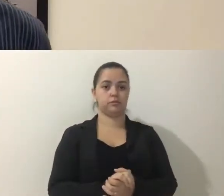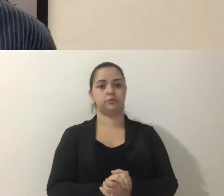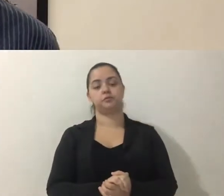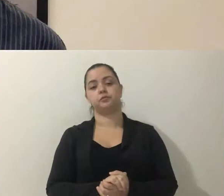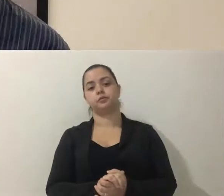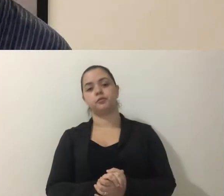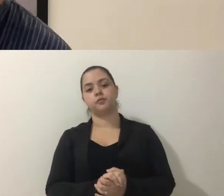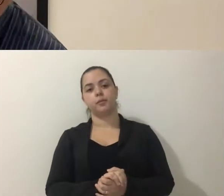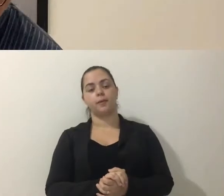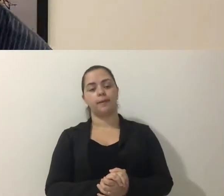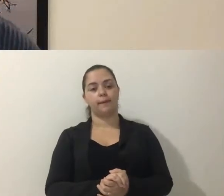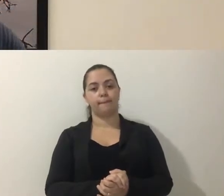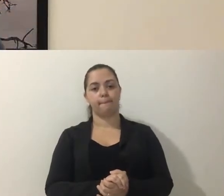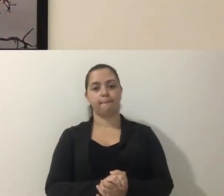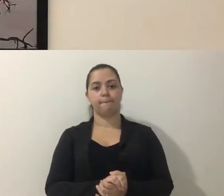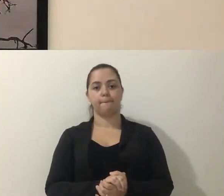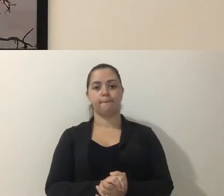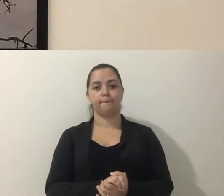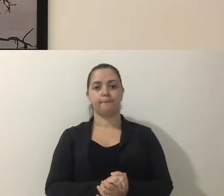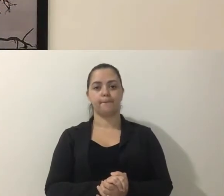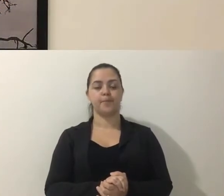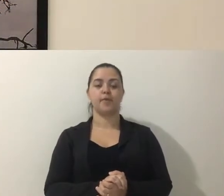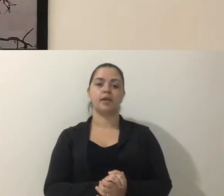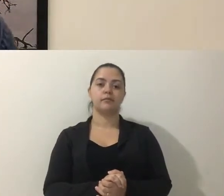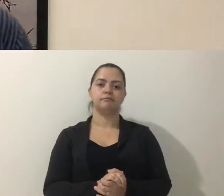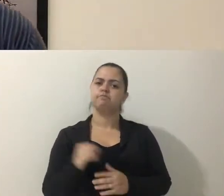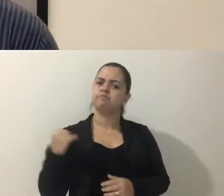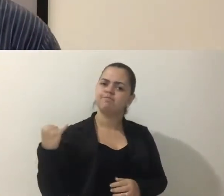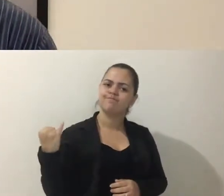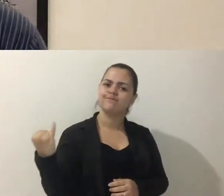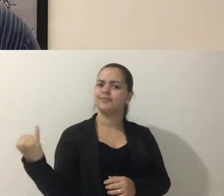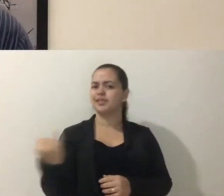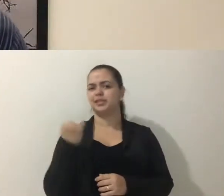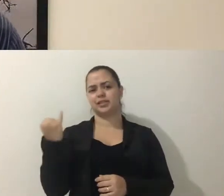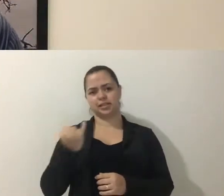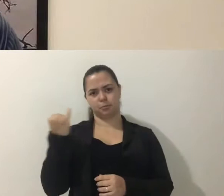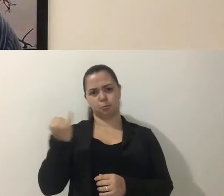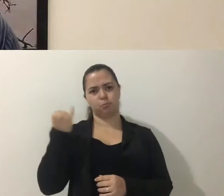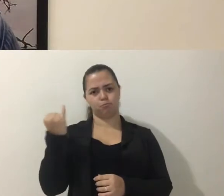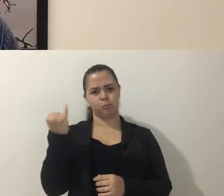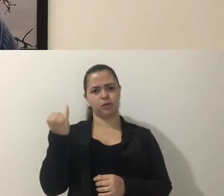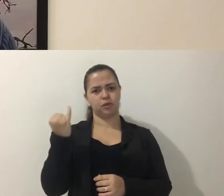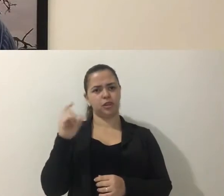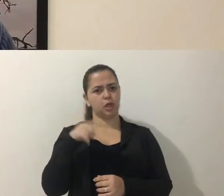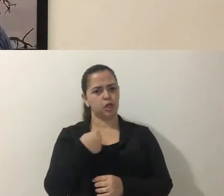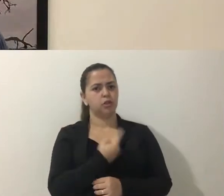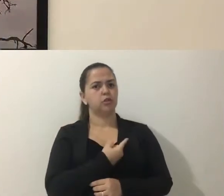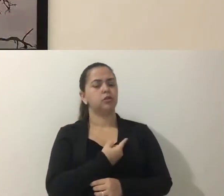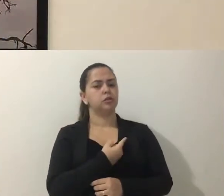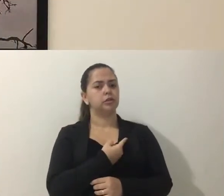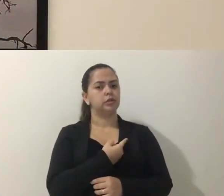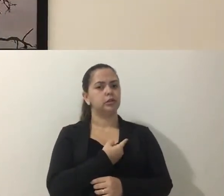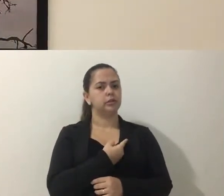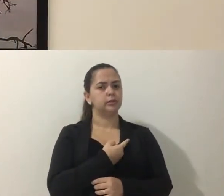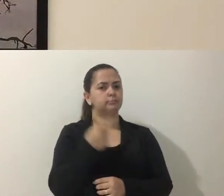vai seguindo aqui, já vimos dois exemplos, então vamos lá. É importante que a gente trate